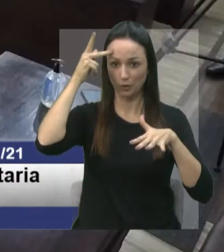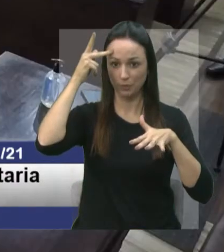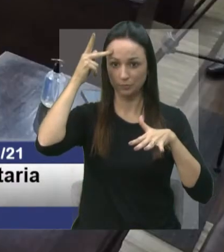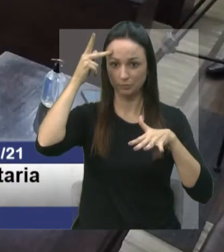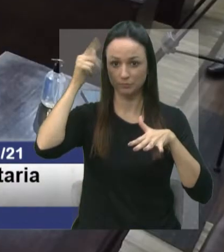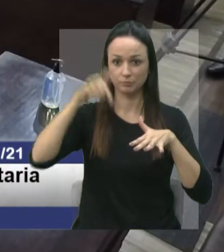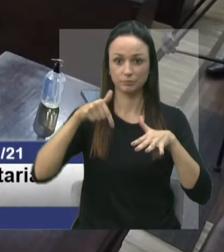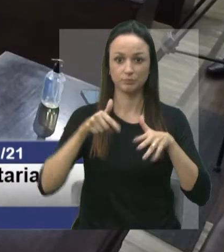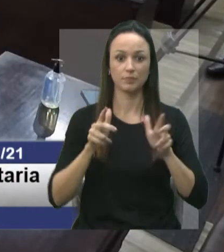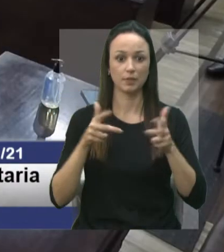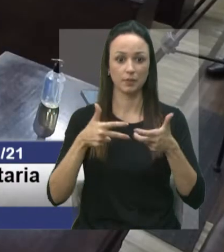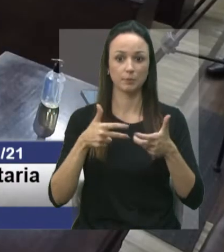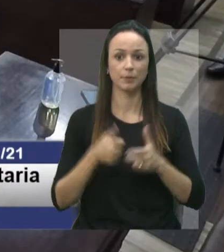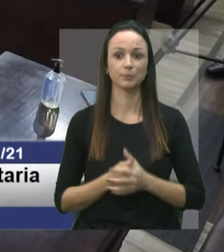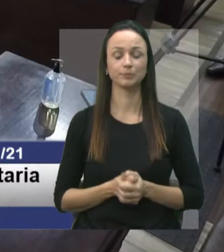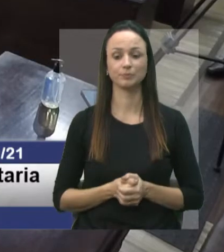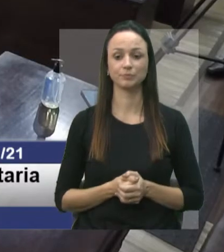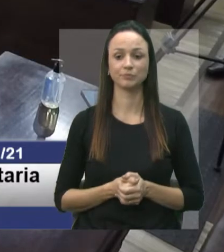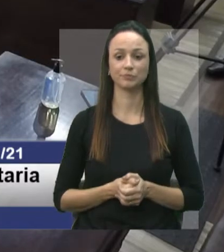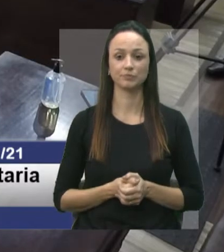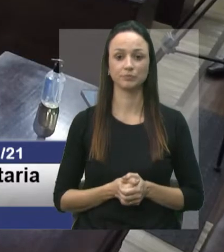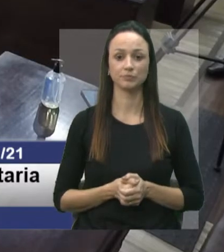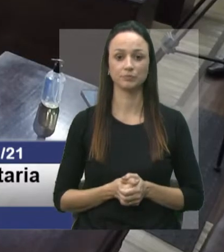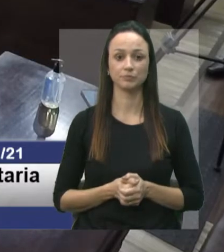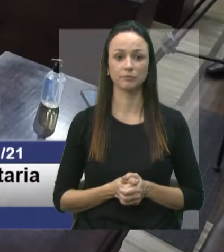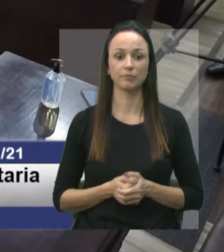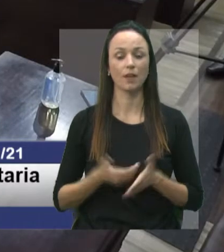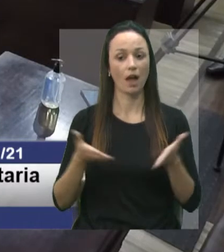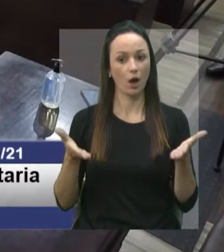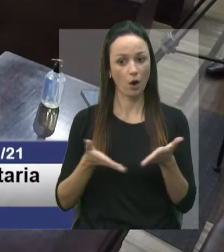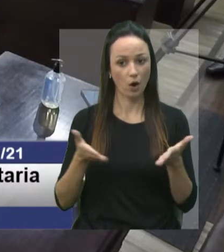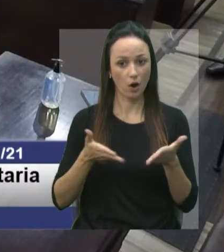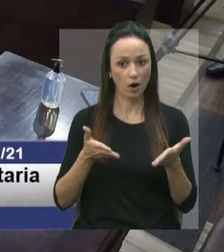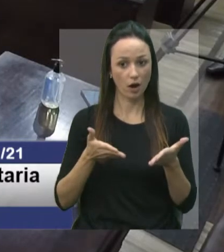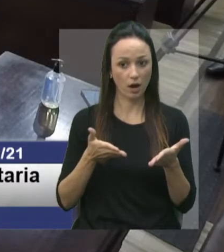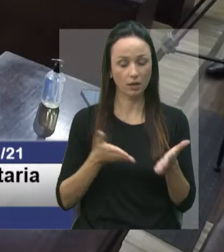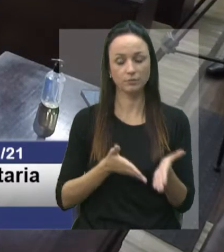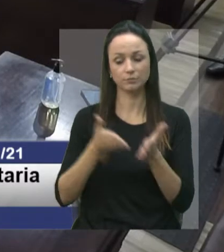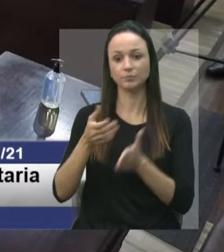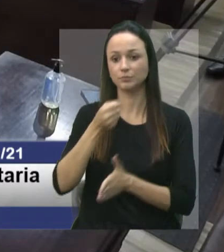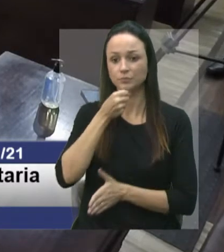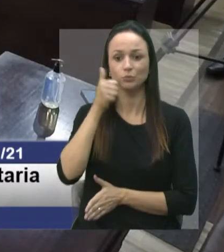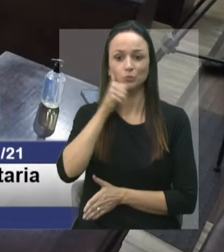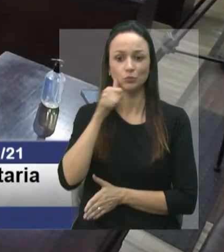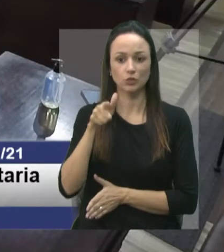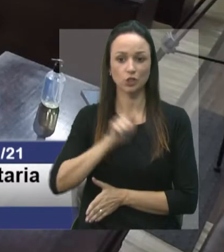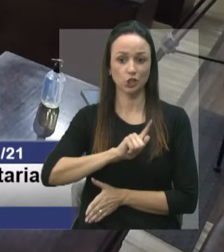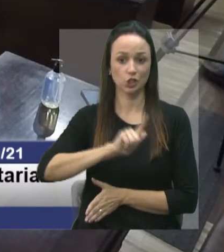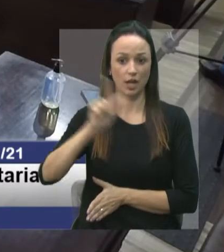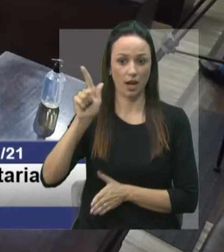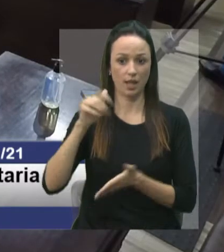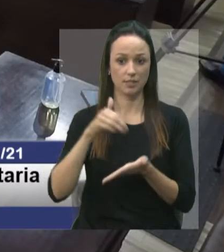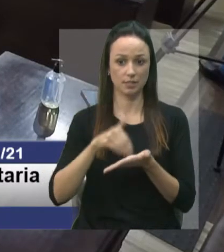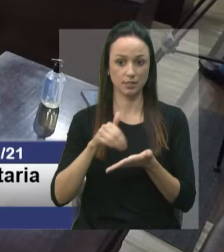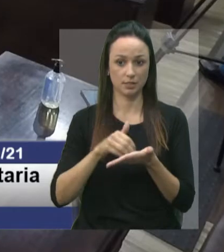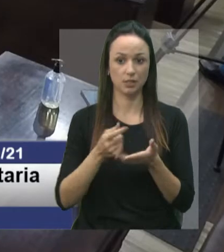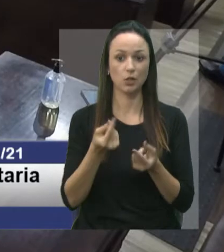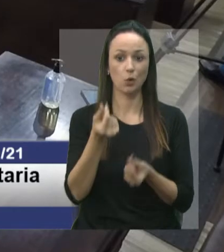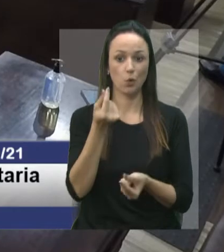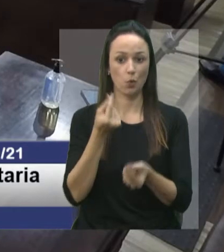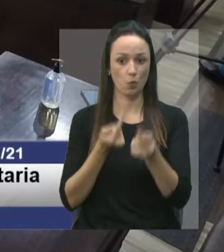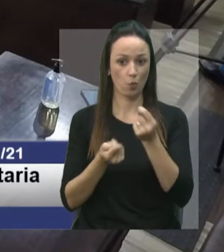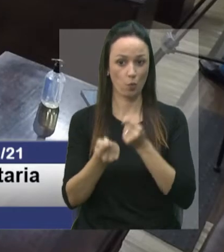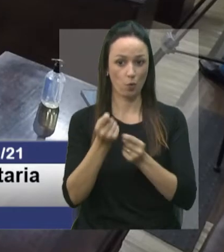Câmara Municipal hoje. E, em seguida, passo a palavra à gerente de orçamento da Secretaria Municipal de Economia e